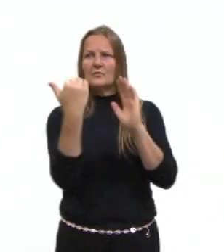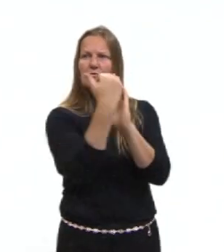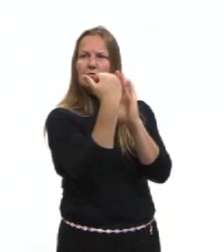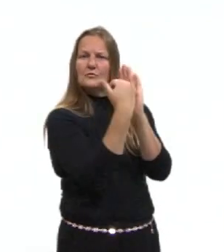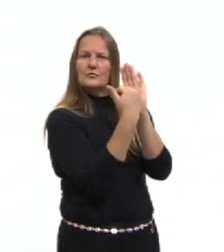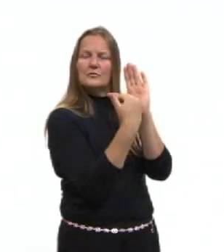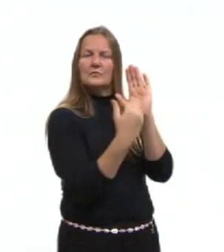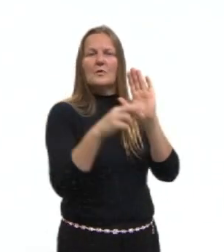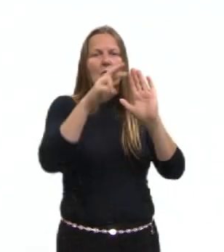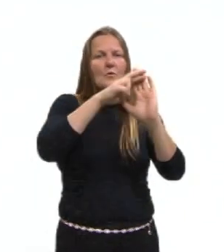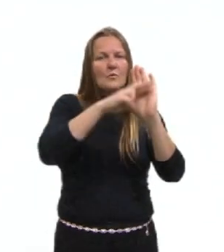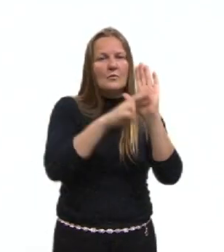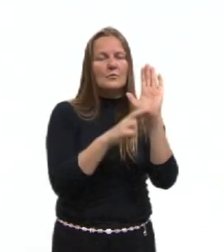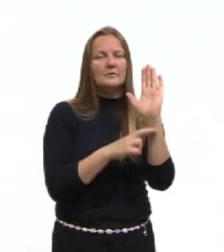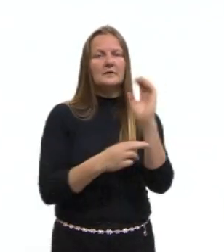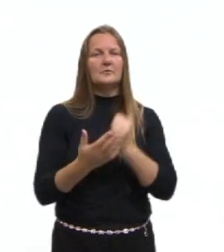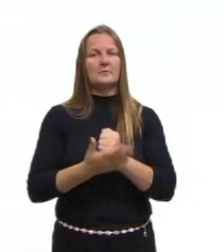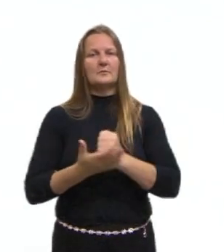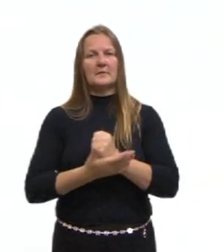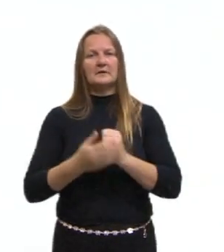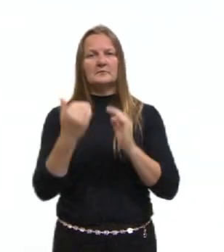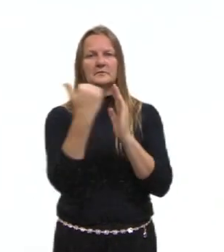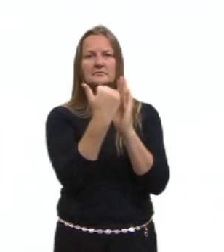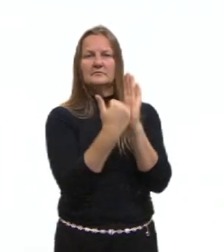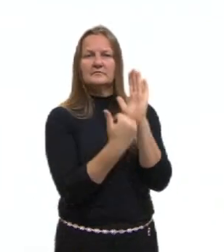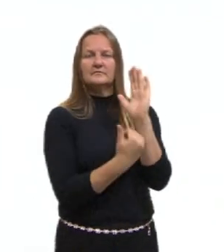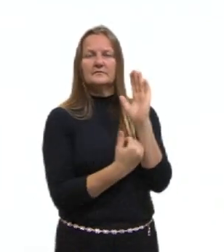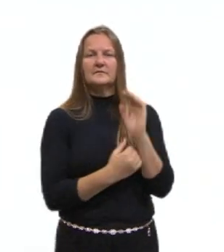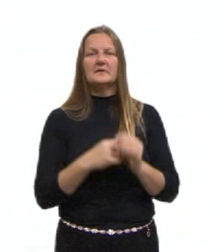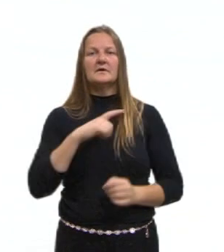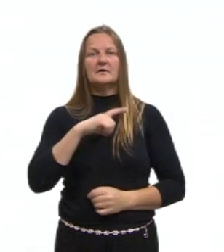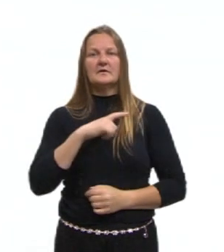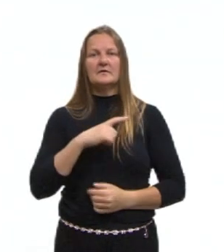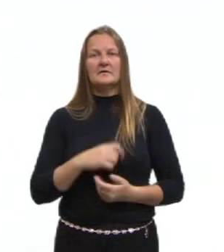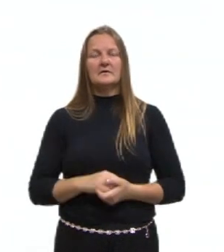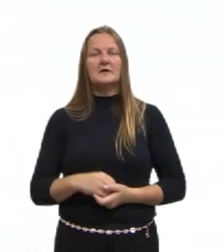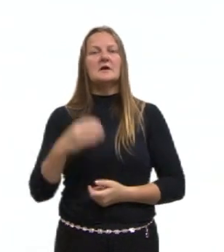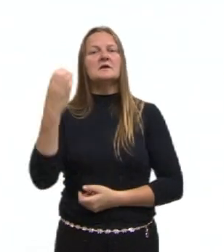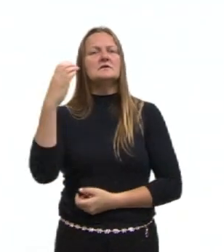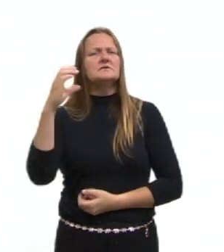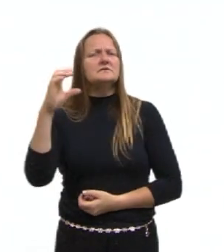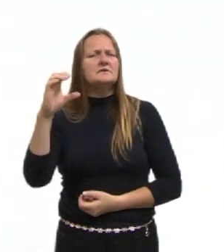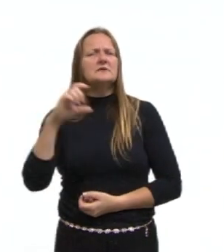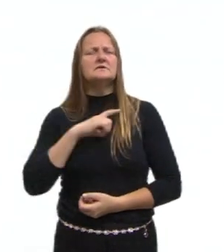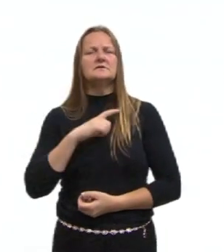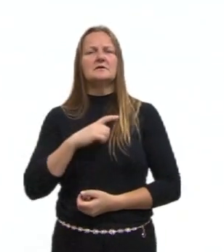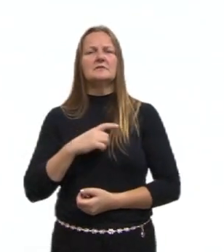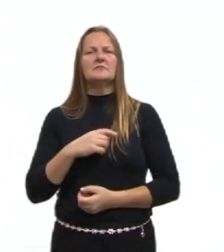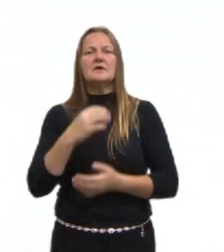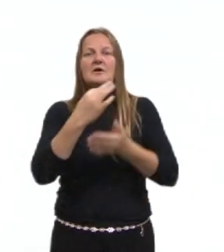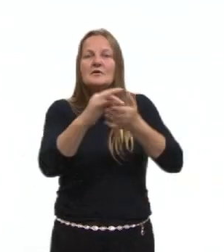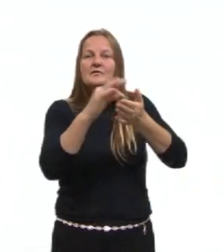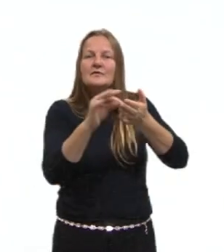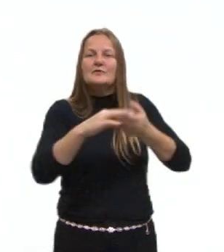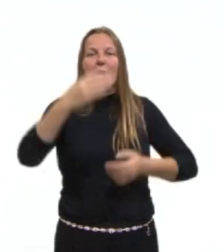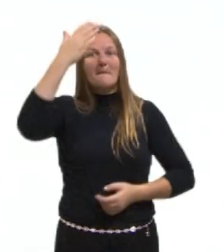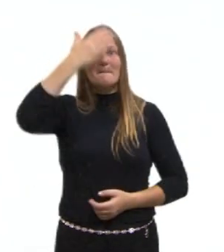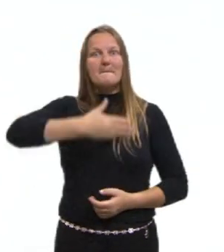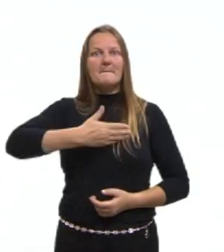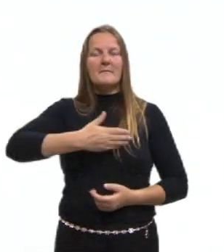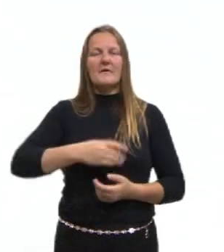roteiro, vamos dizer assim, básico que precisamos seguir. Para ser considerado ciência, para ser considerado que foi uma teoria comprovada,